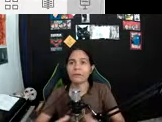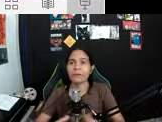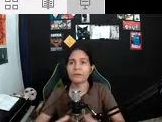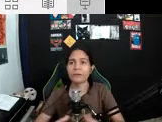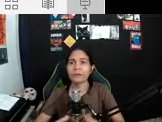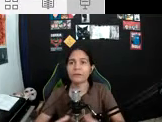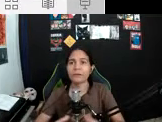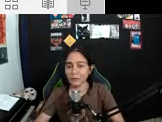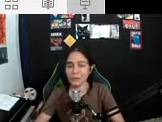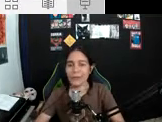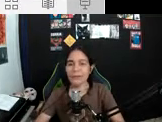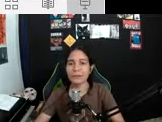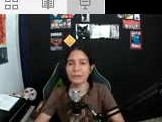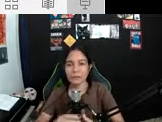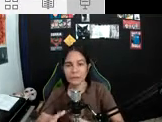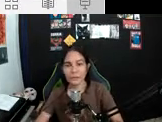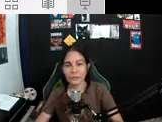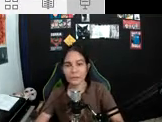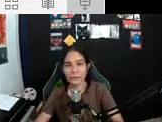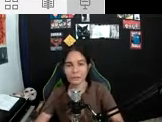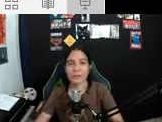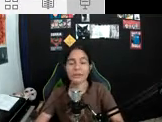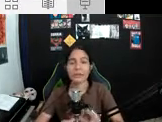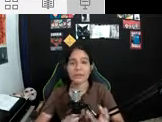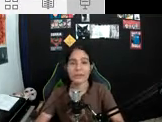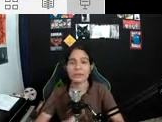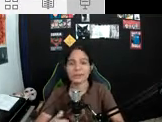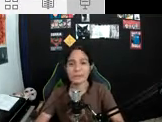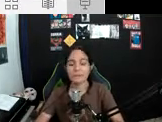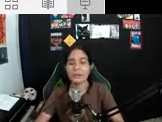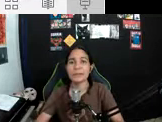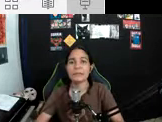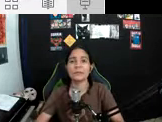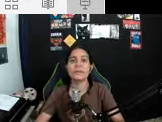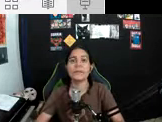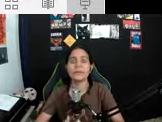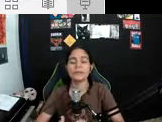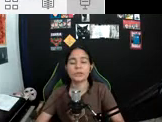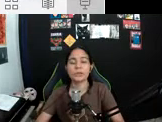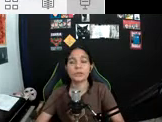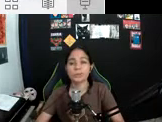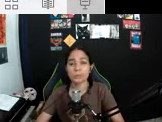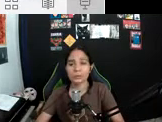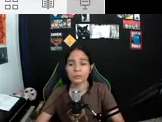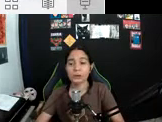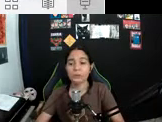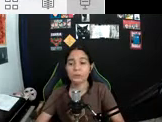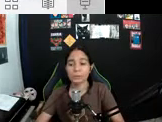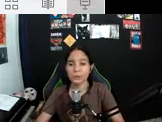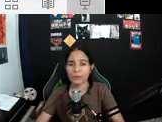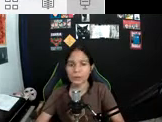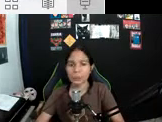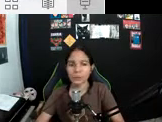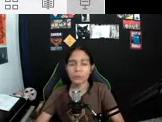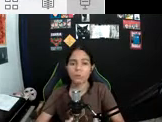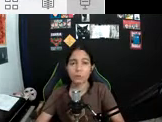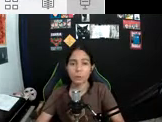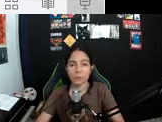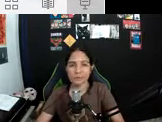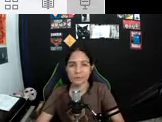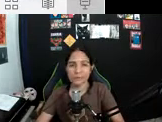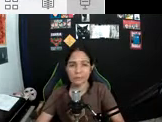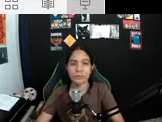Vocês, né, como futuros profissionais, como eu disse, vocês vão ter direitos e deveres. E dentro disso vão existir algumas